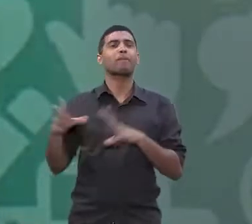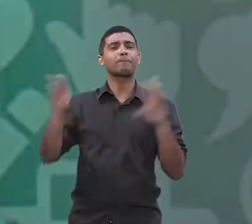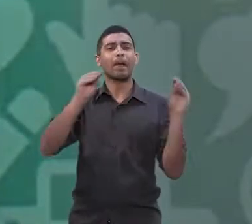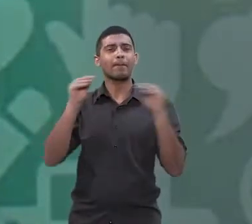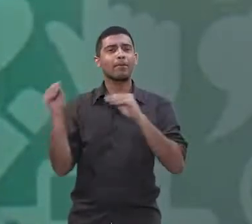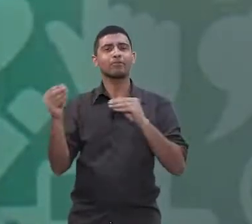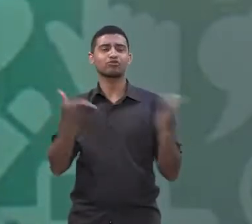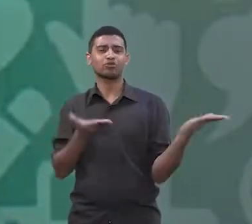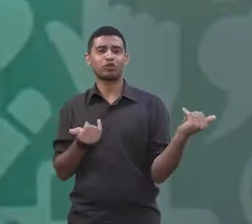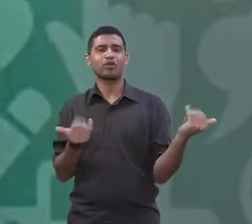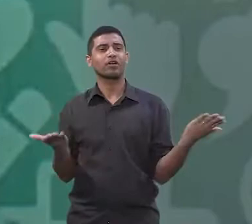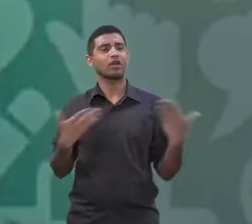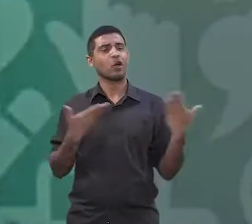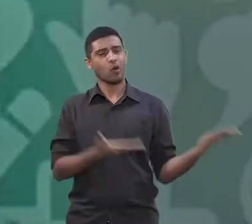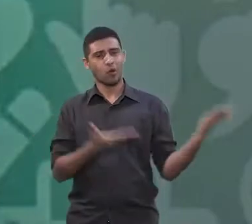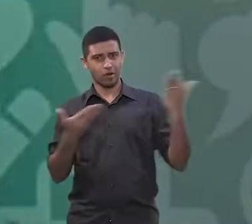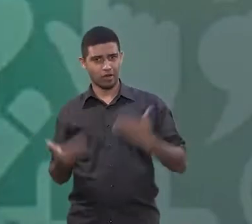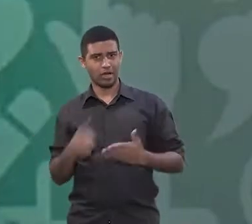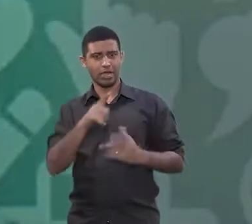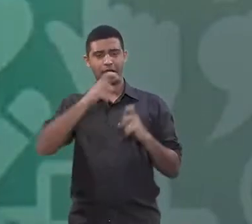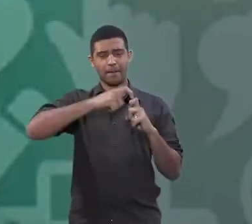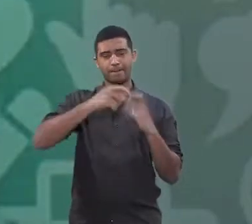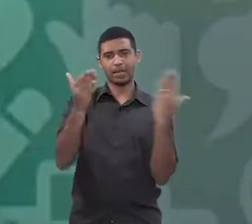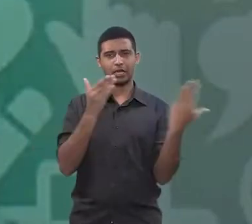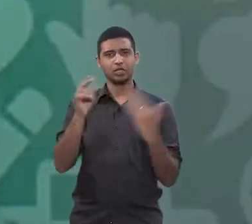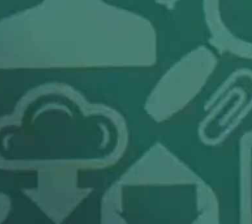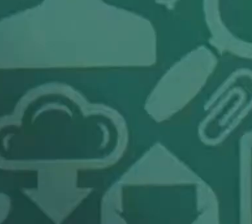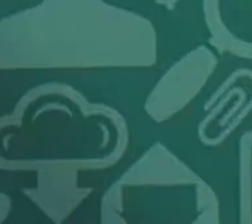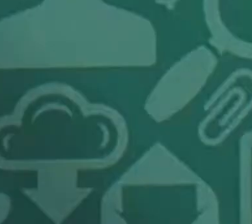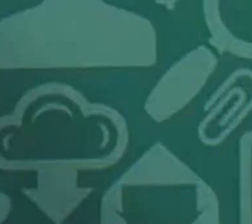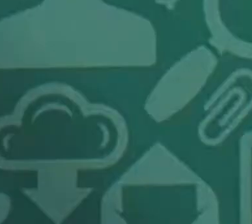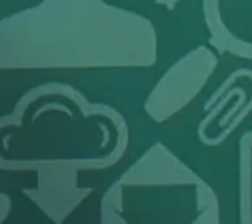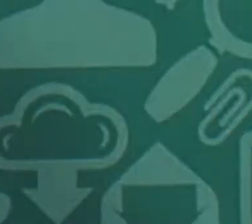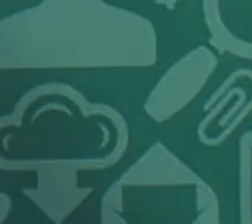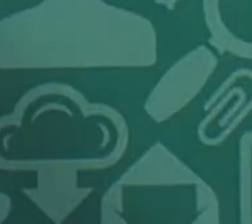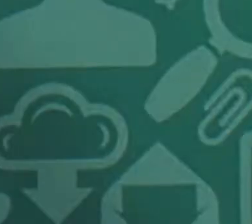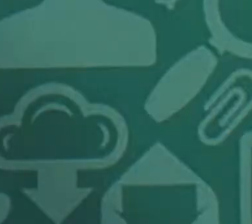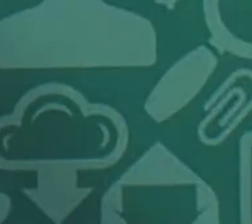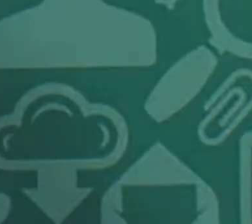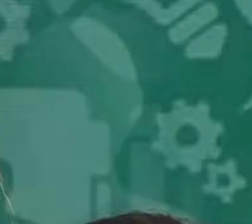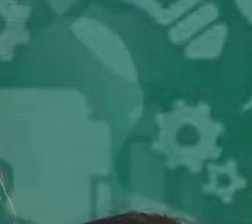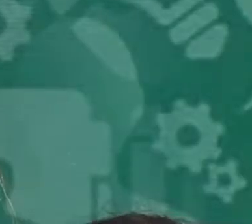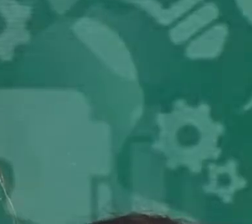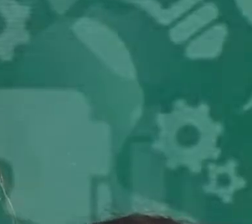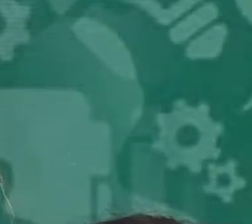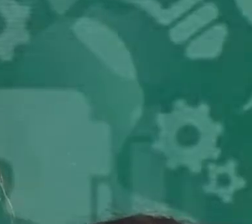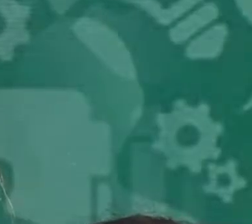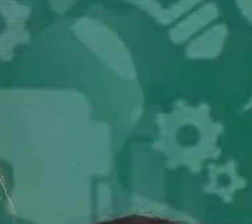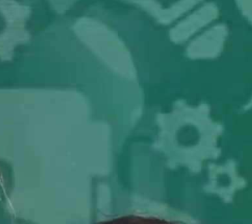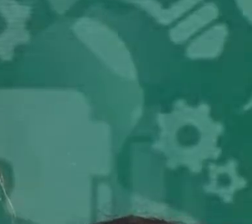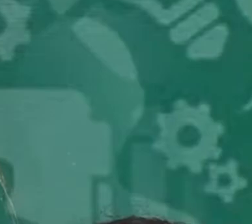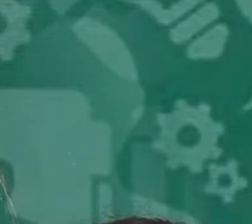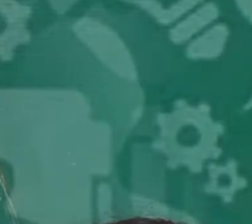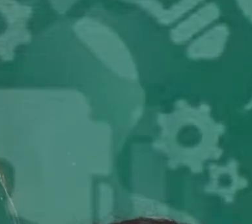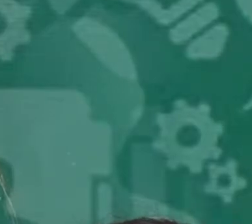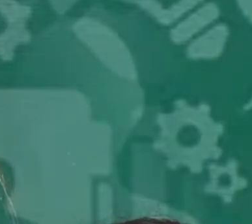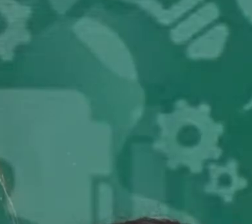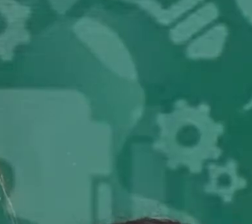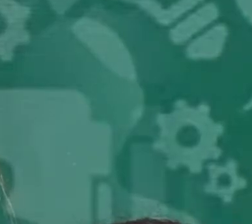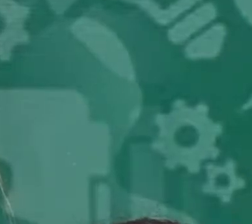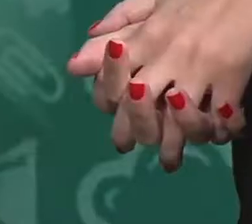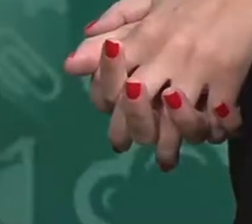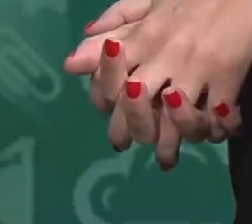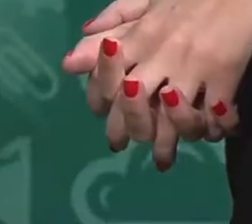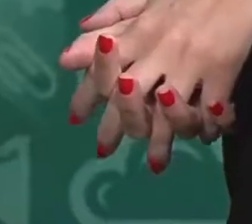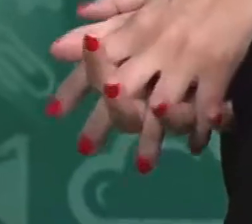no Papo de Juventude de hoje. Eu recebo o médico psiquiatra Dr. César Poli, a psicóloga Fernanda Rostoiser, e também aqui